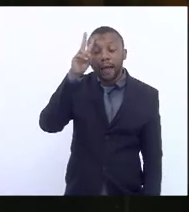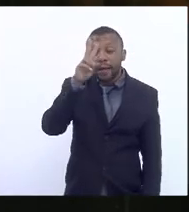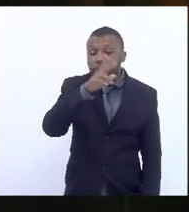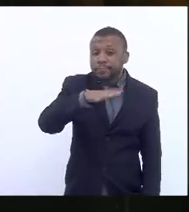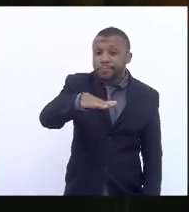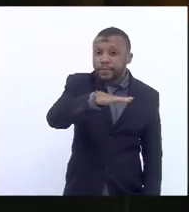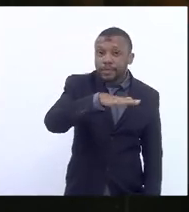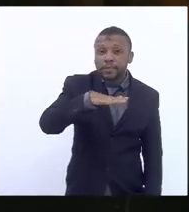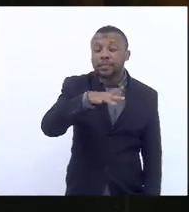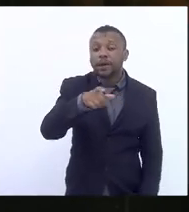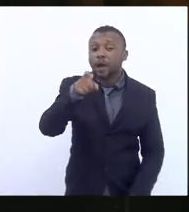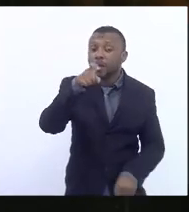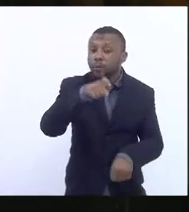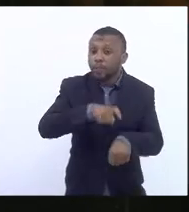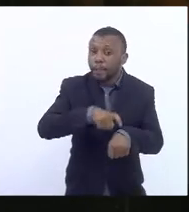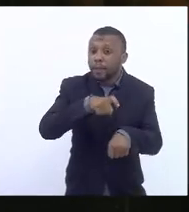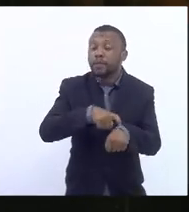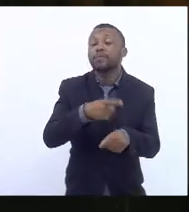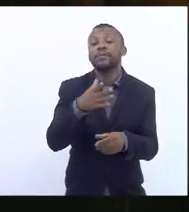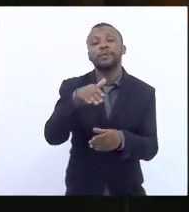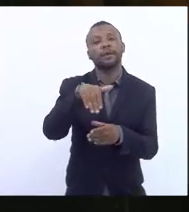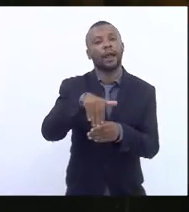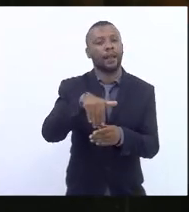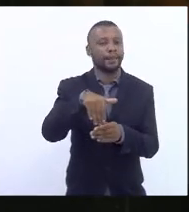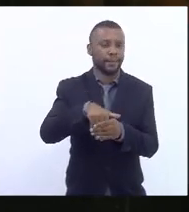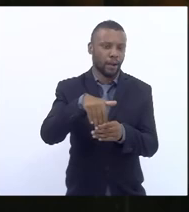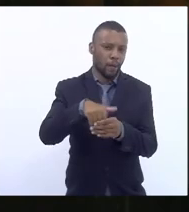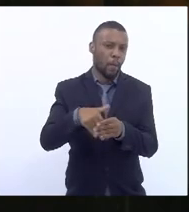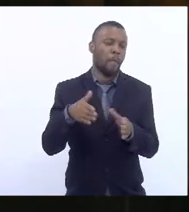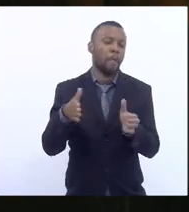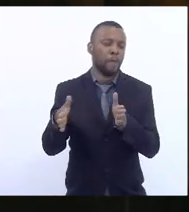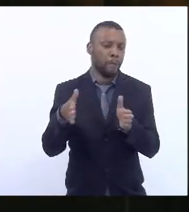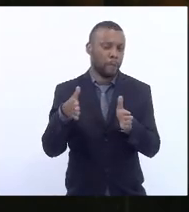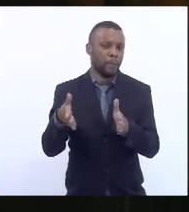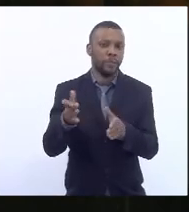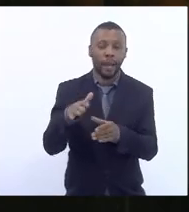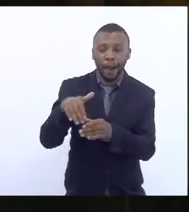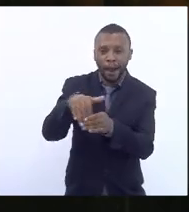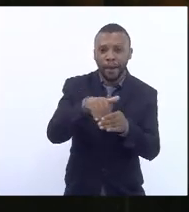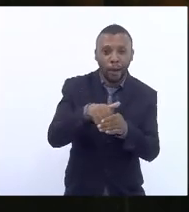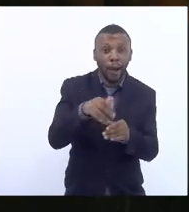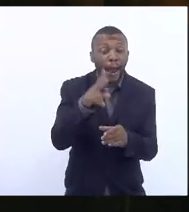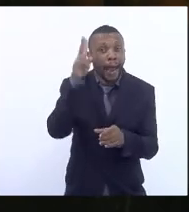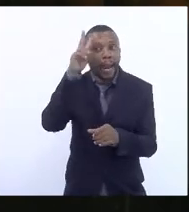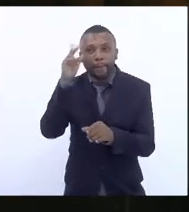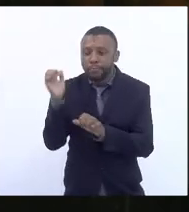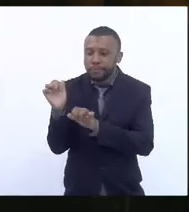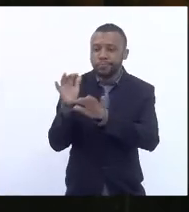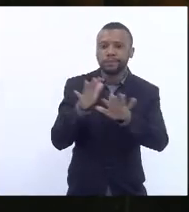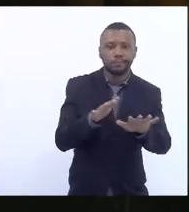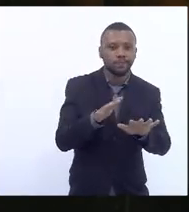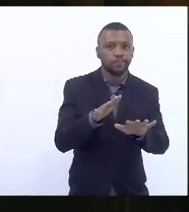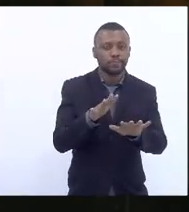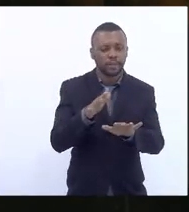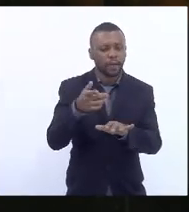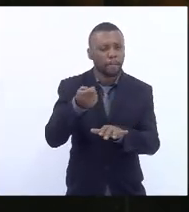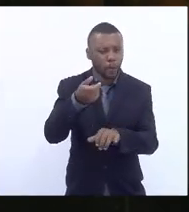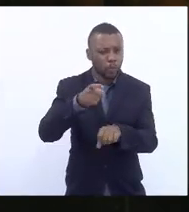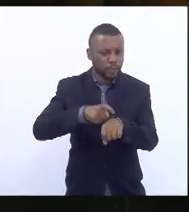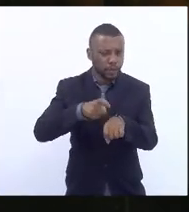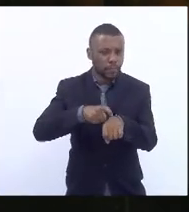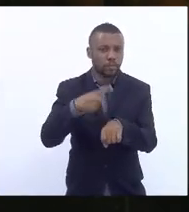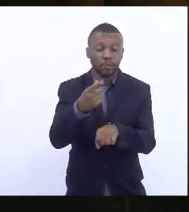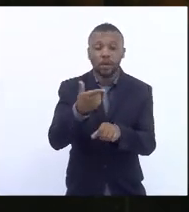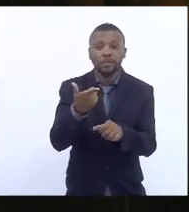no período da eleição. Só é lembrado no período da eleição. E há pouco tempo nós fizemos uma indicação